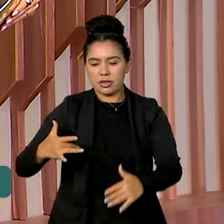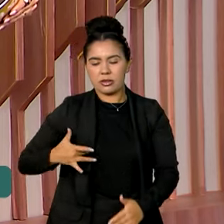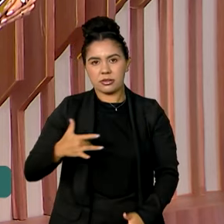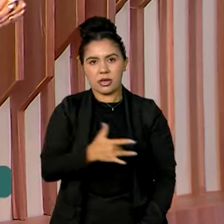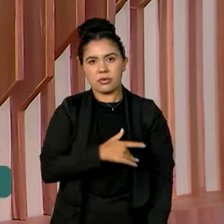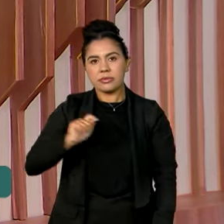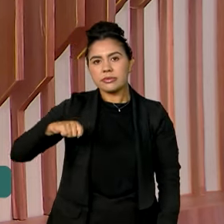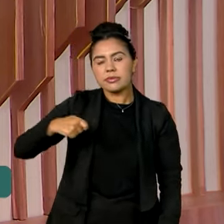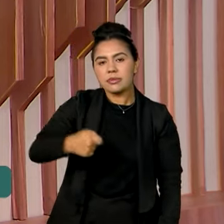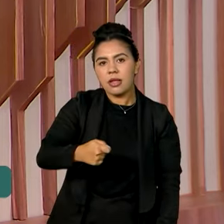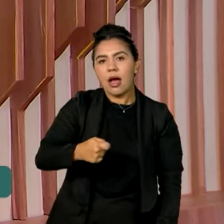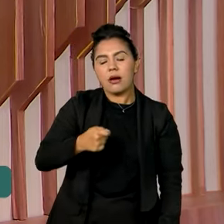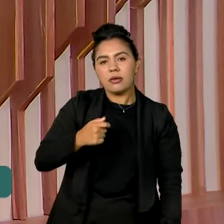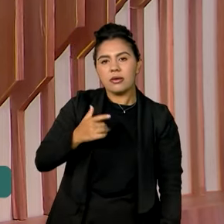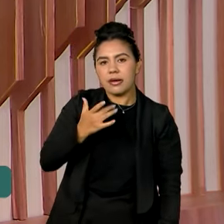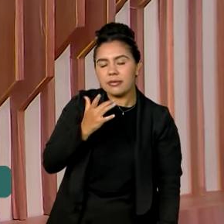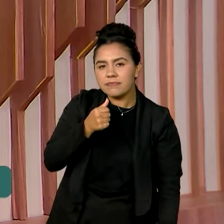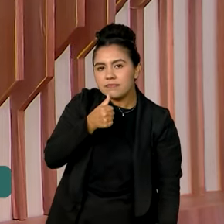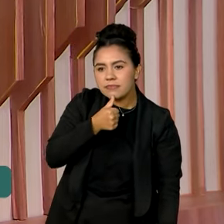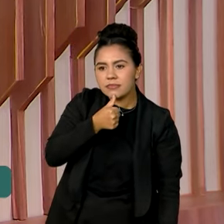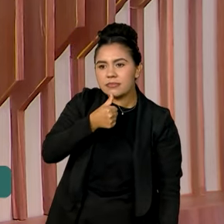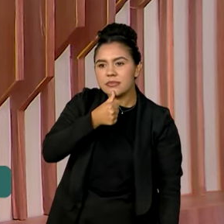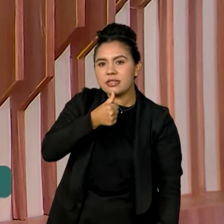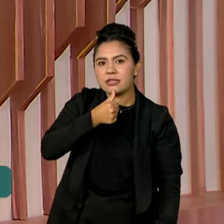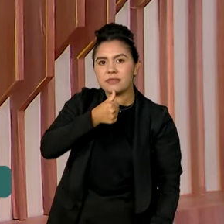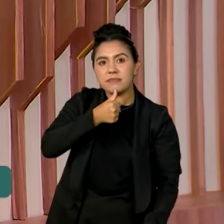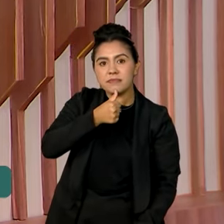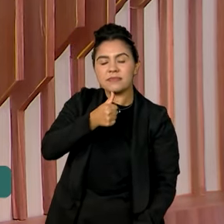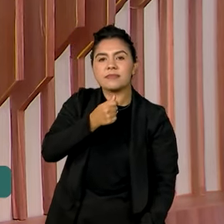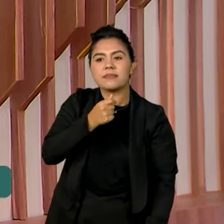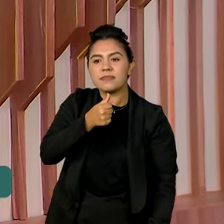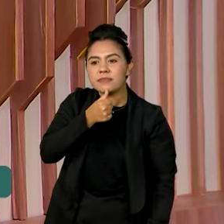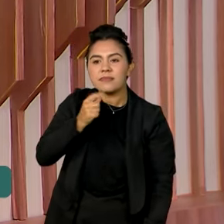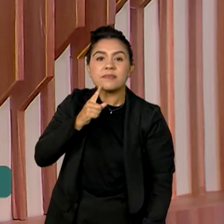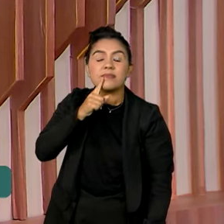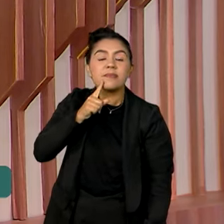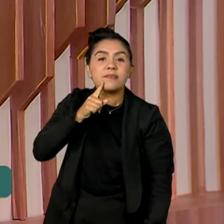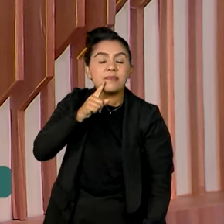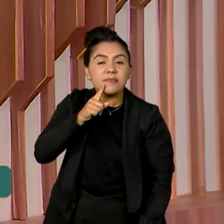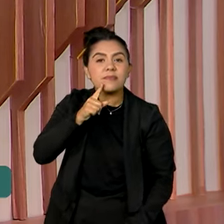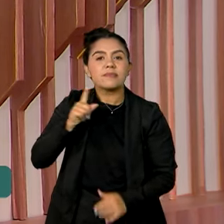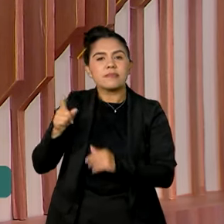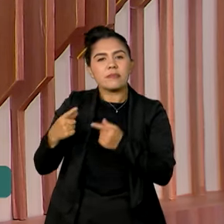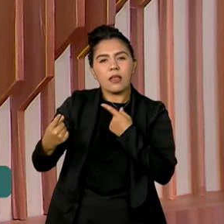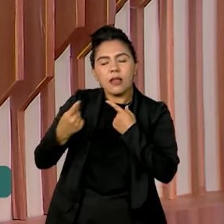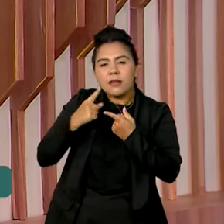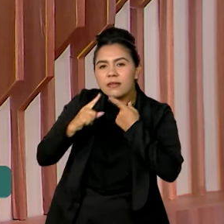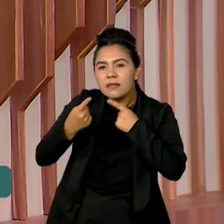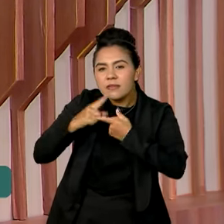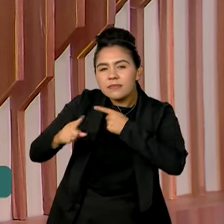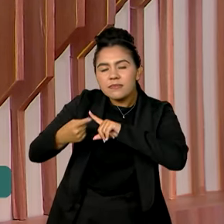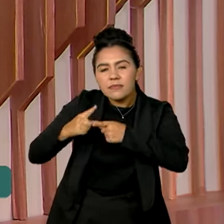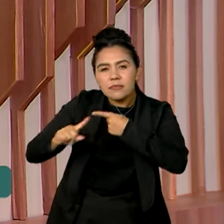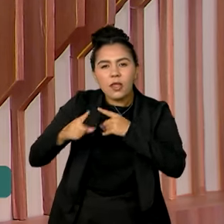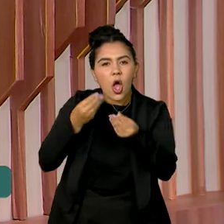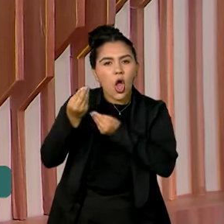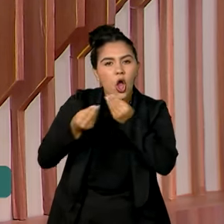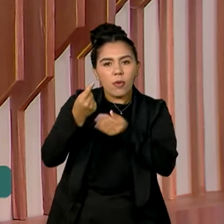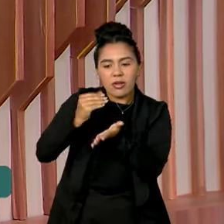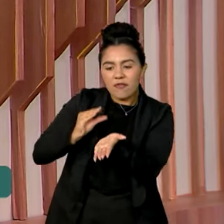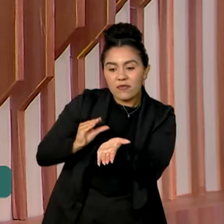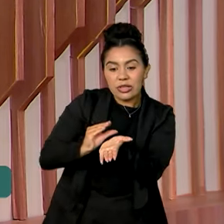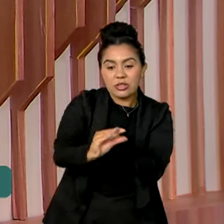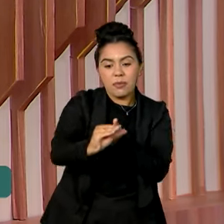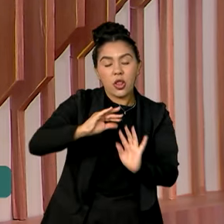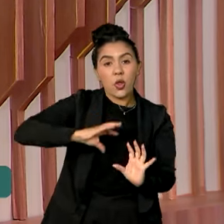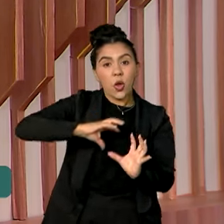lado do presidente da OMS, a Organização Mundial da Saúde, Tedros Adhanom, investimentos globais no cuidado e na